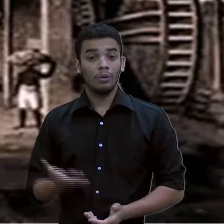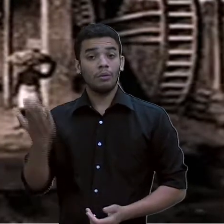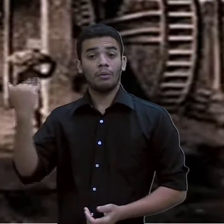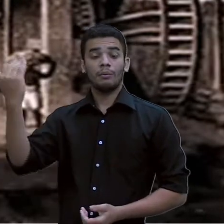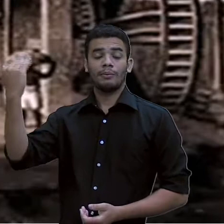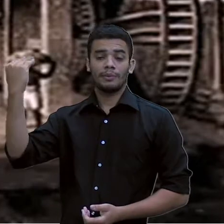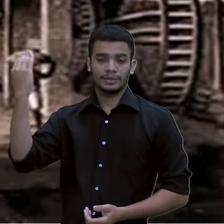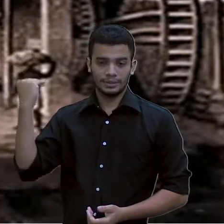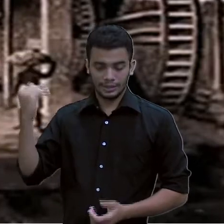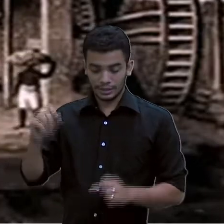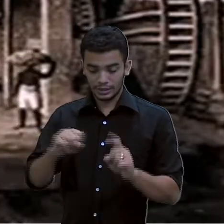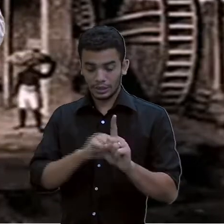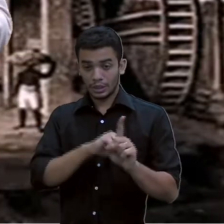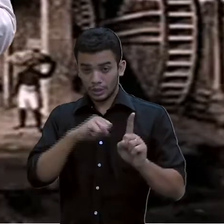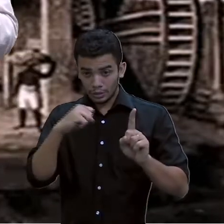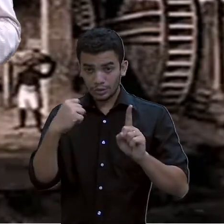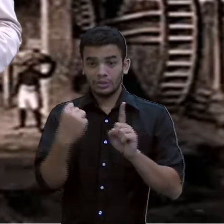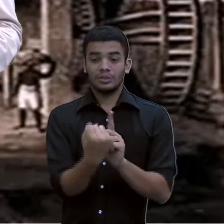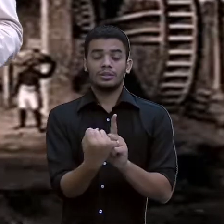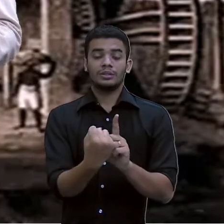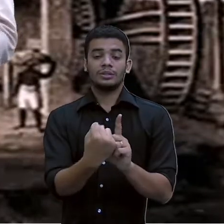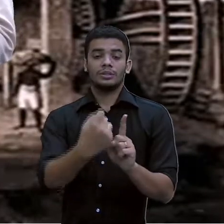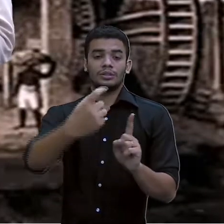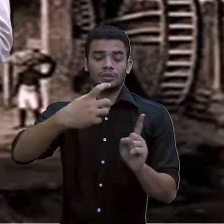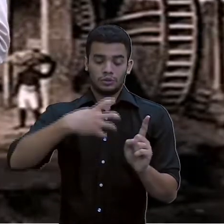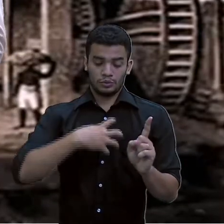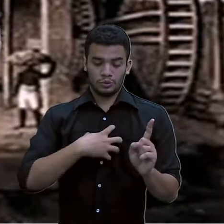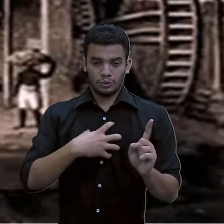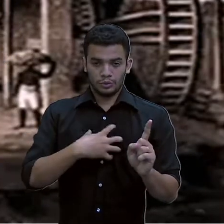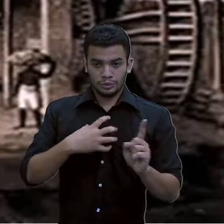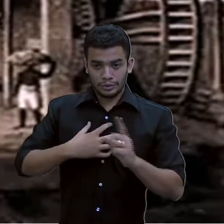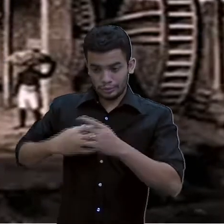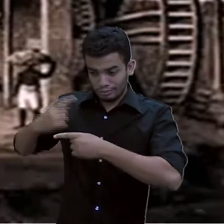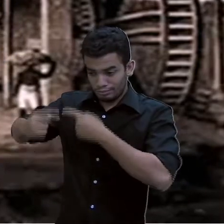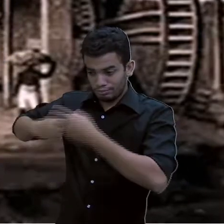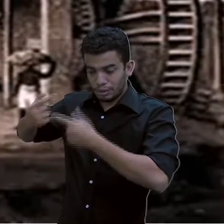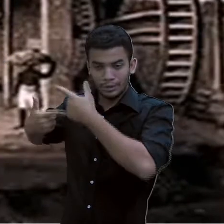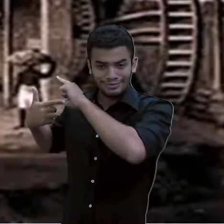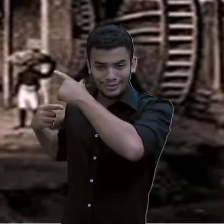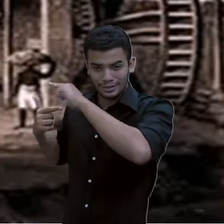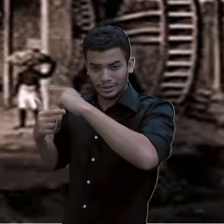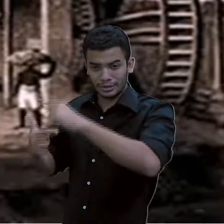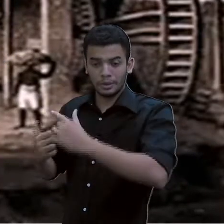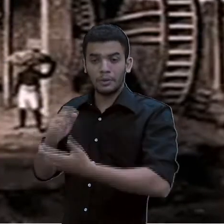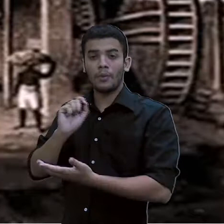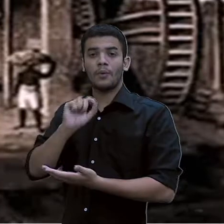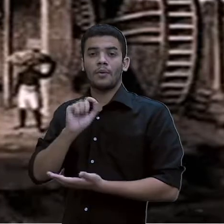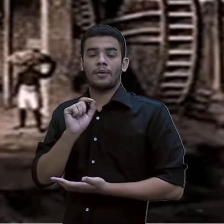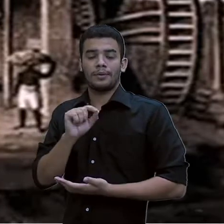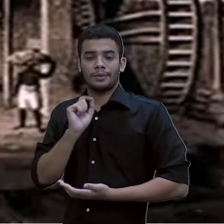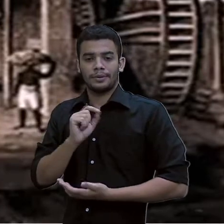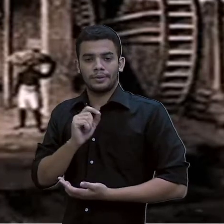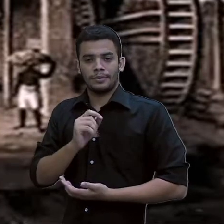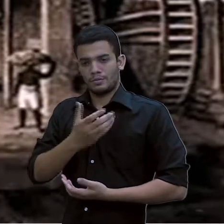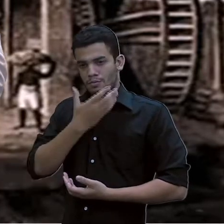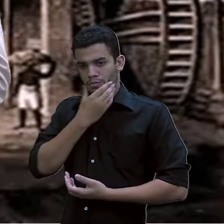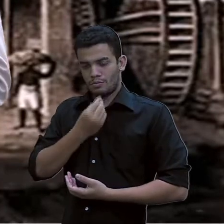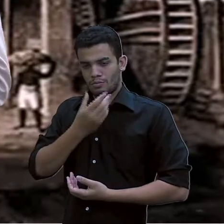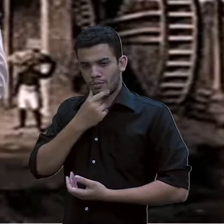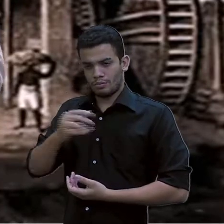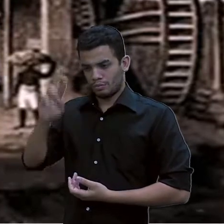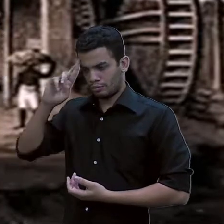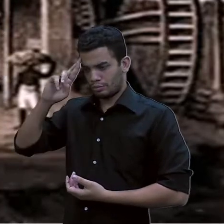patriarcal, onde o homem não era somente o chefe de família, mas também o dono de tudo, como já dissemos. A princípio, toda a fonte